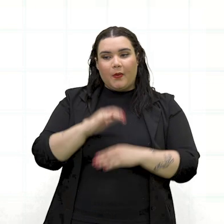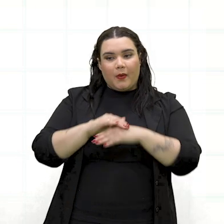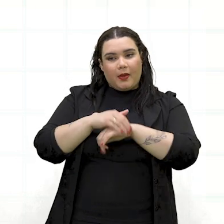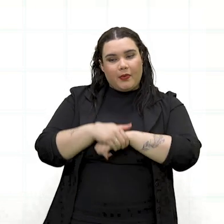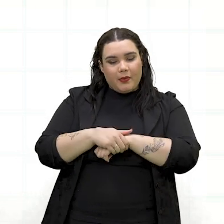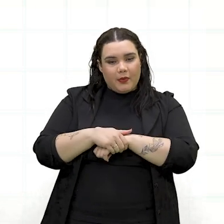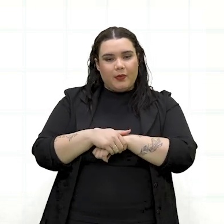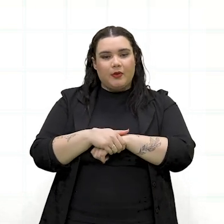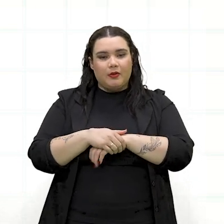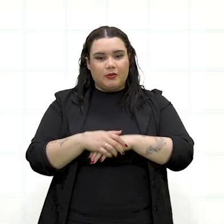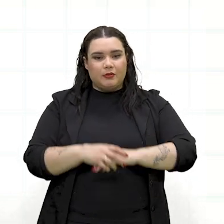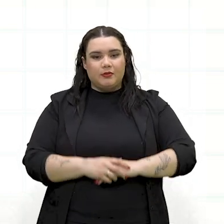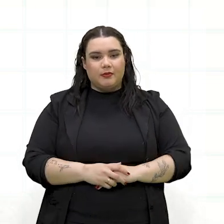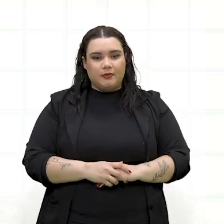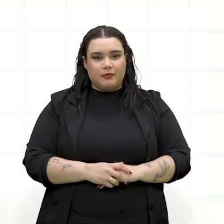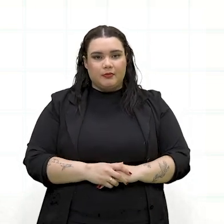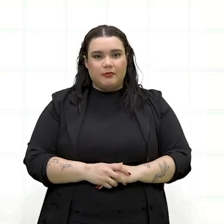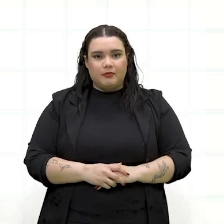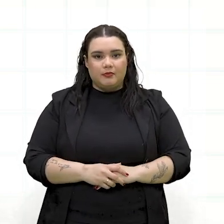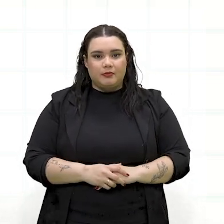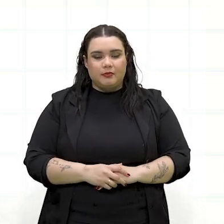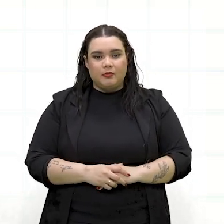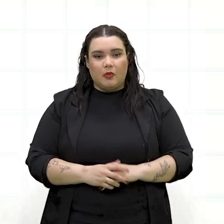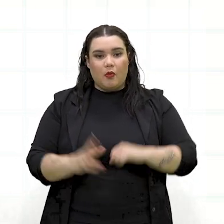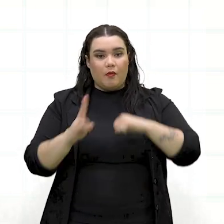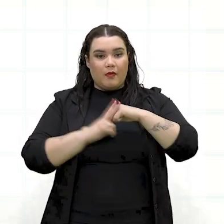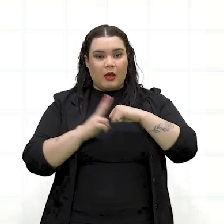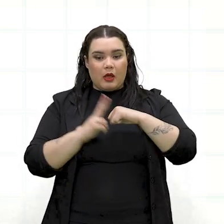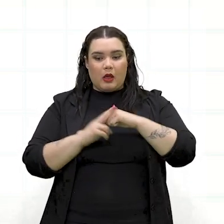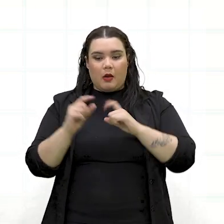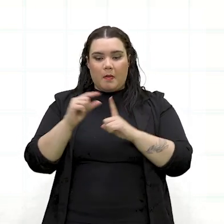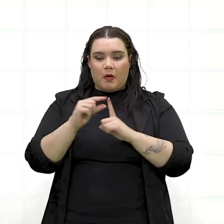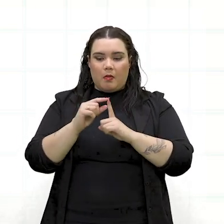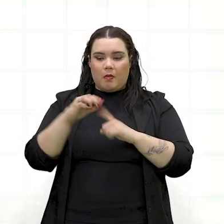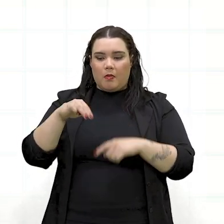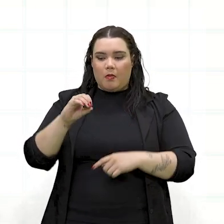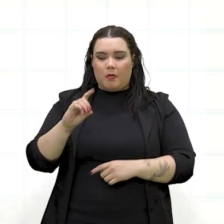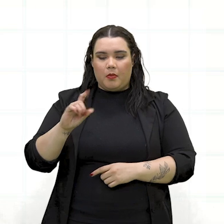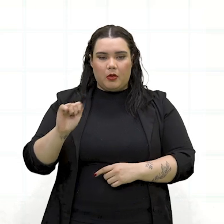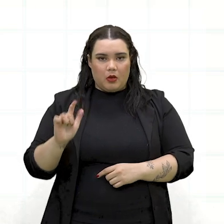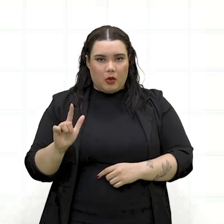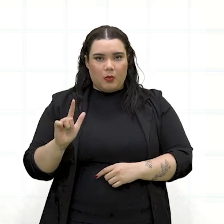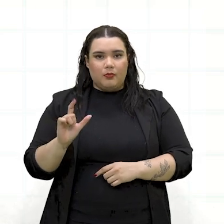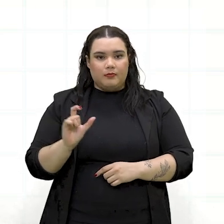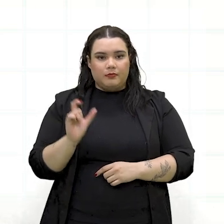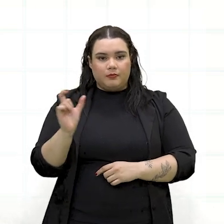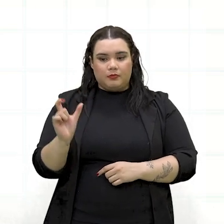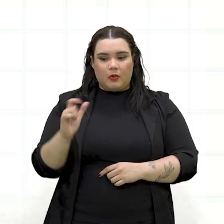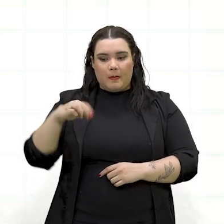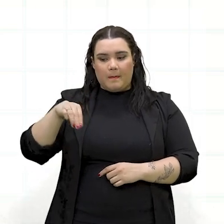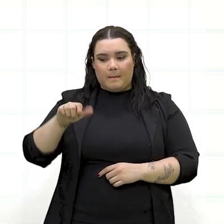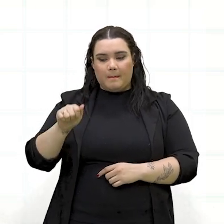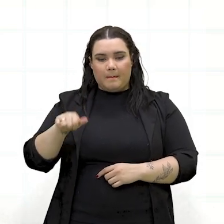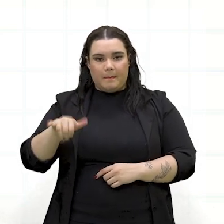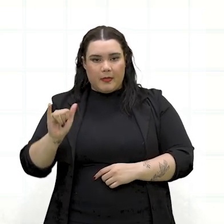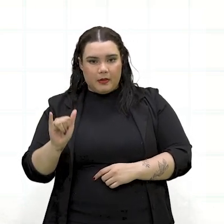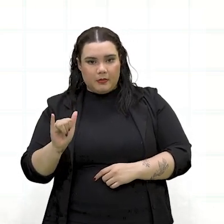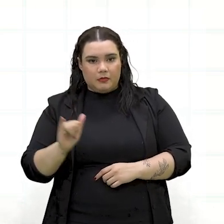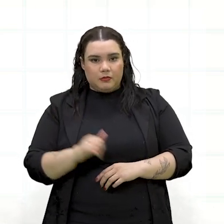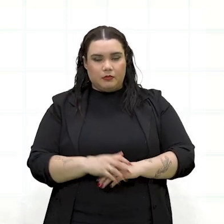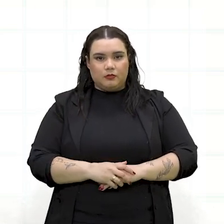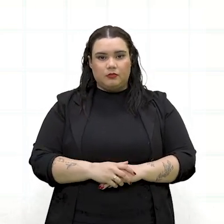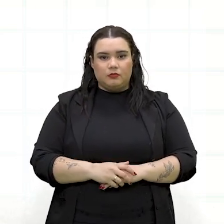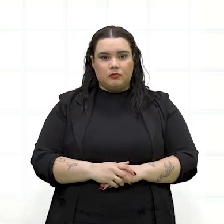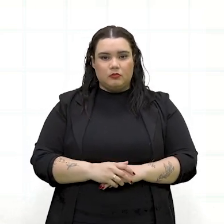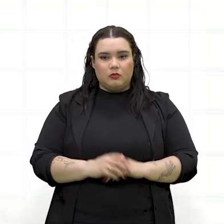May I take your order? Um verbo modal que nós ainda estudaremos, certo? Que é o may. May I take your order?